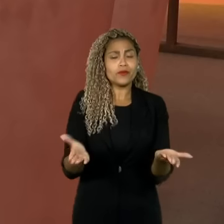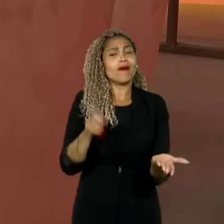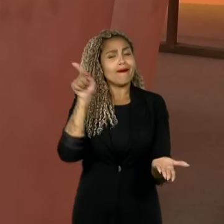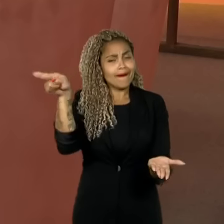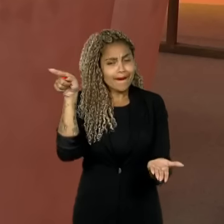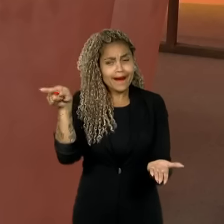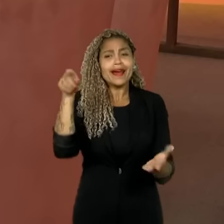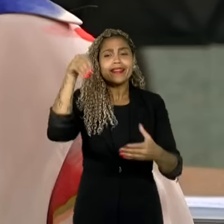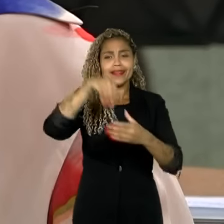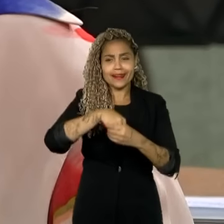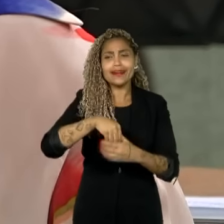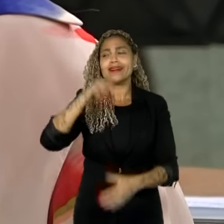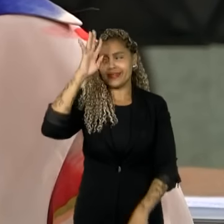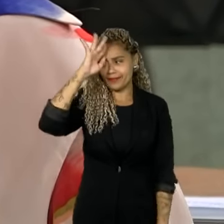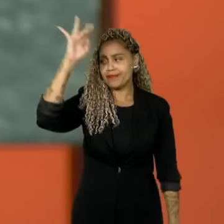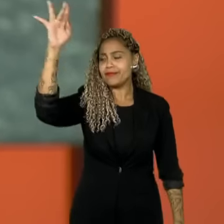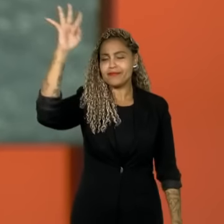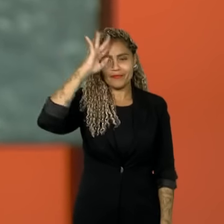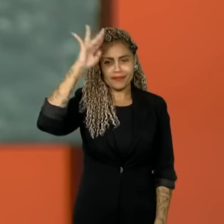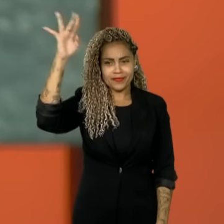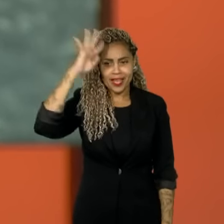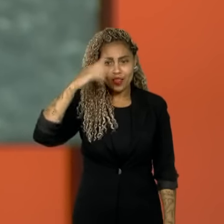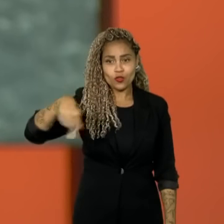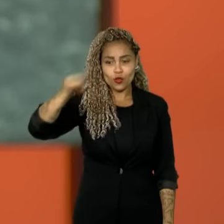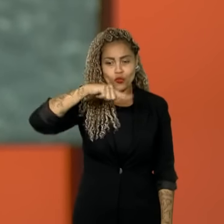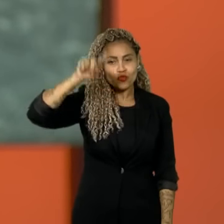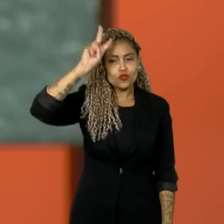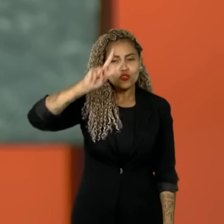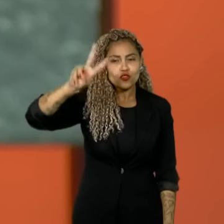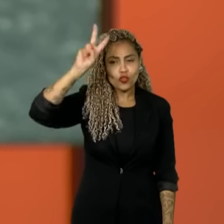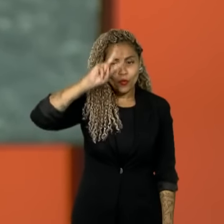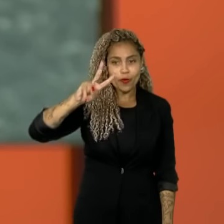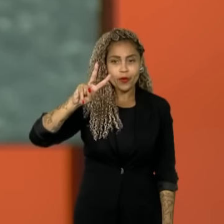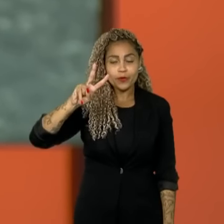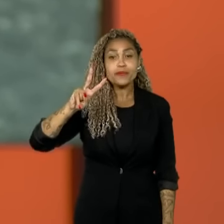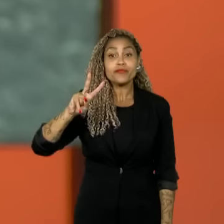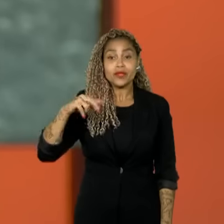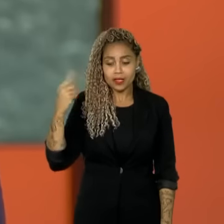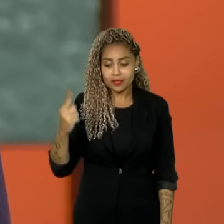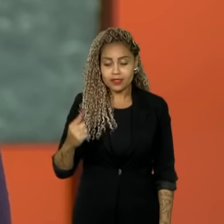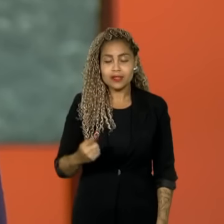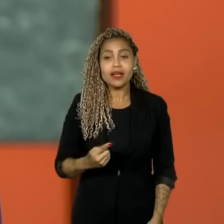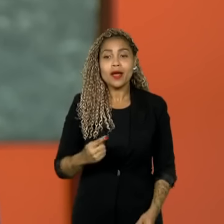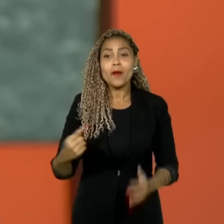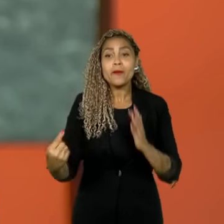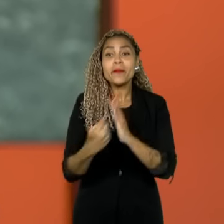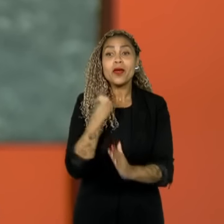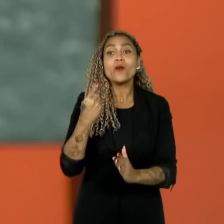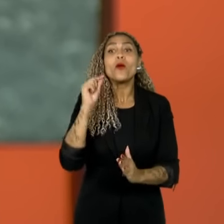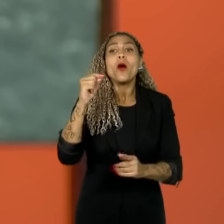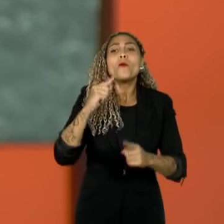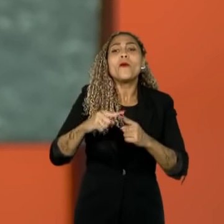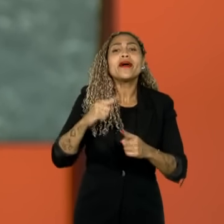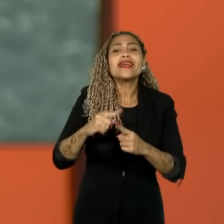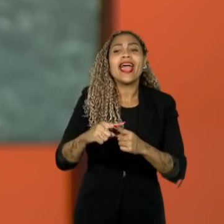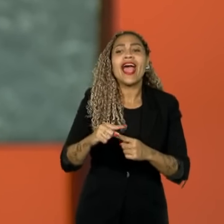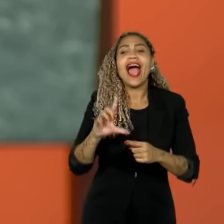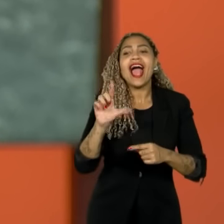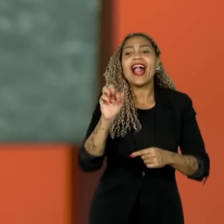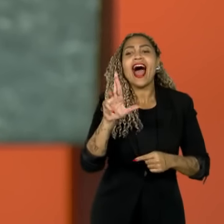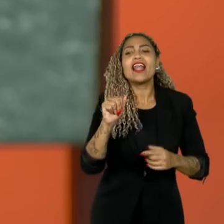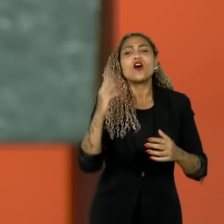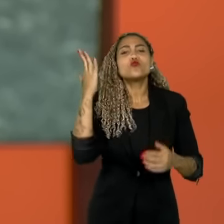do nosso imaginário, da nossa história, de tudo isso. E as pessoas sempre me perguntam, mas por que a Clara faz tanto sucesso? Né? E eu sempre